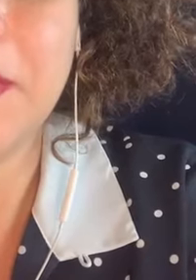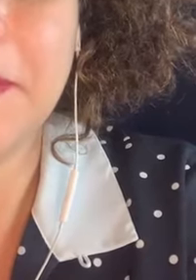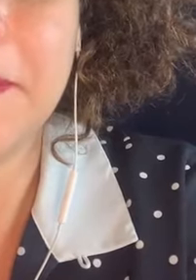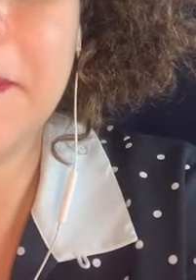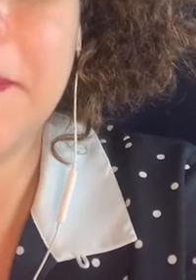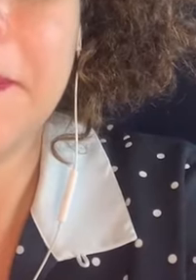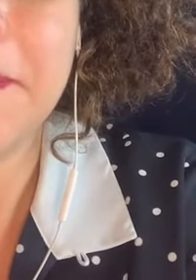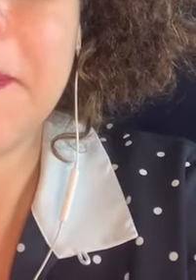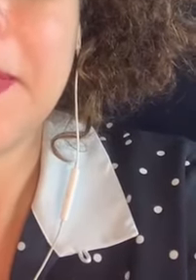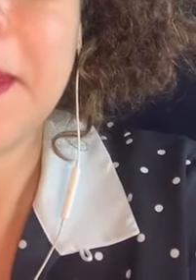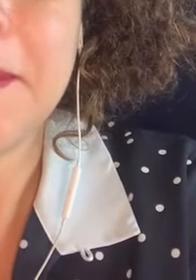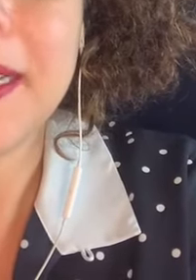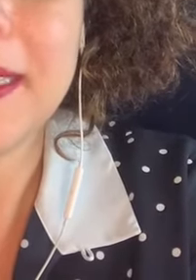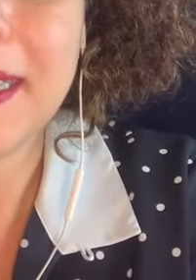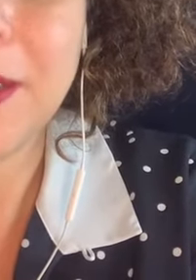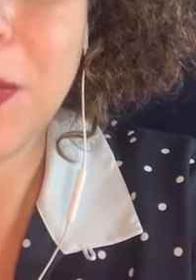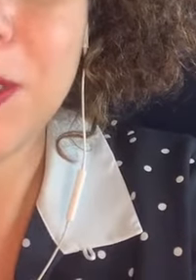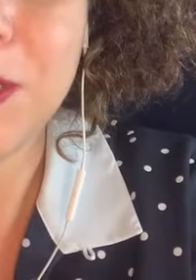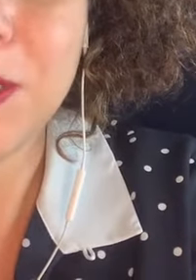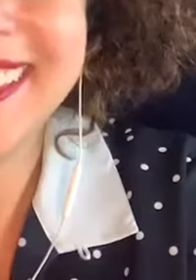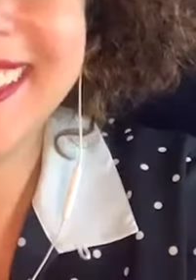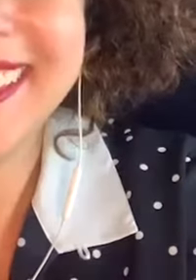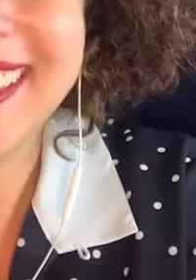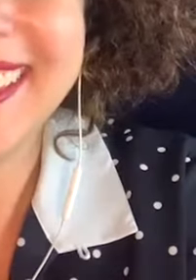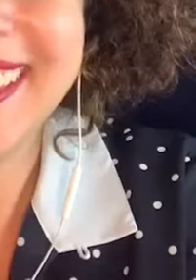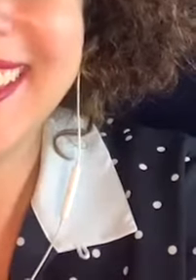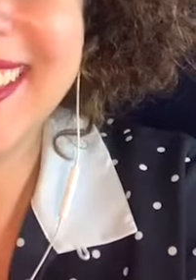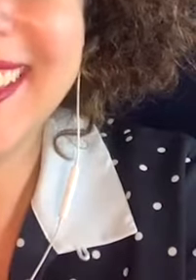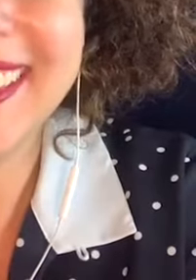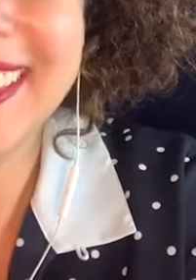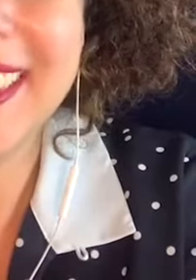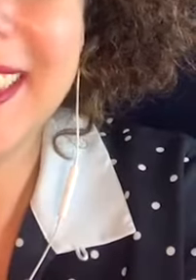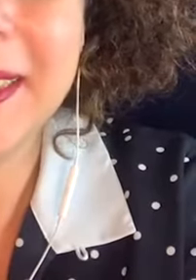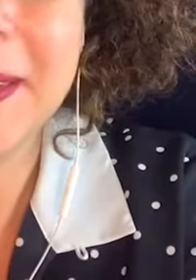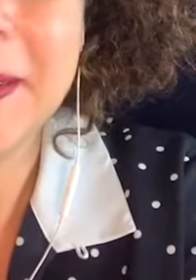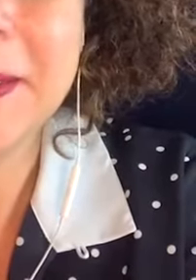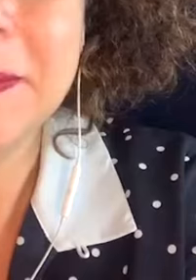chamar a turma para estar aqui com a gente.